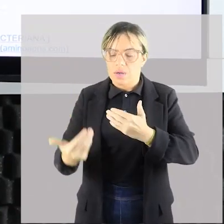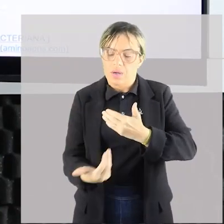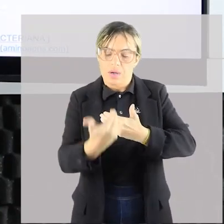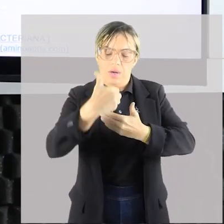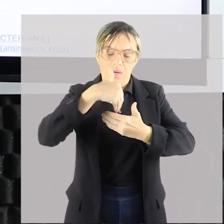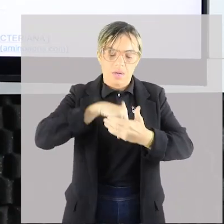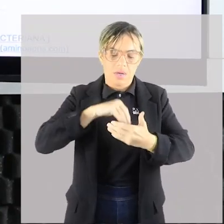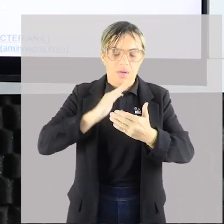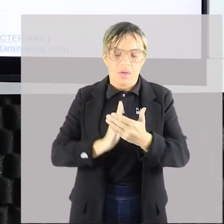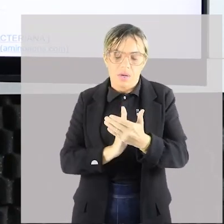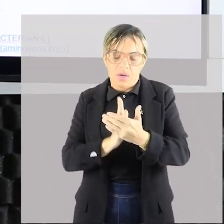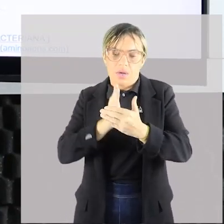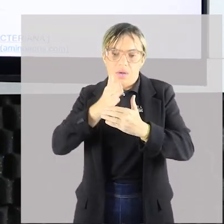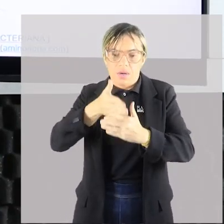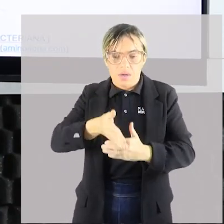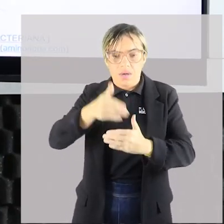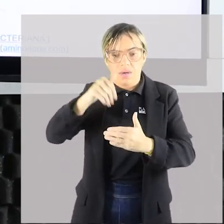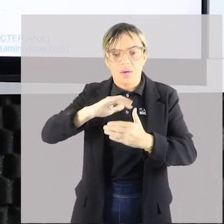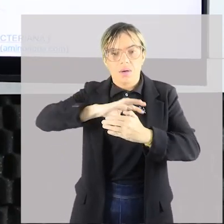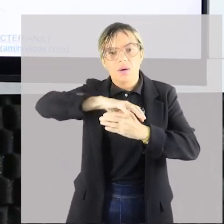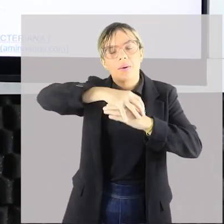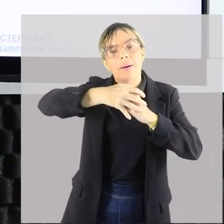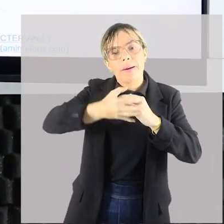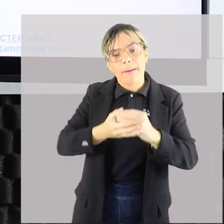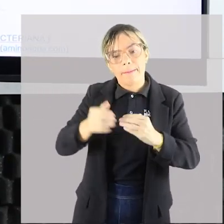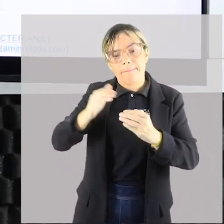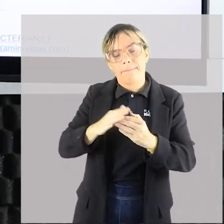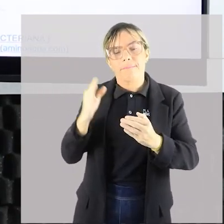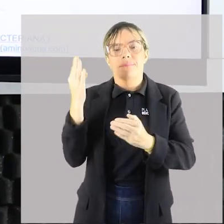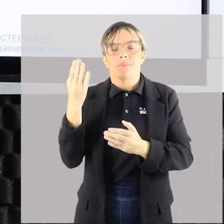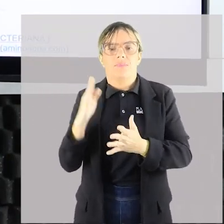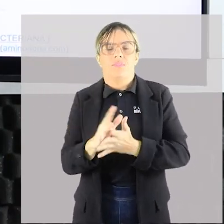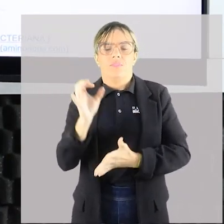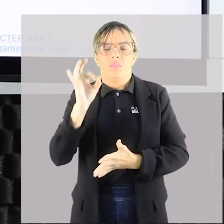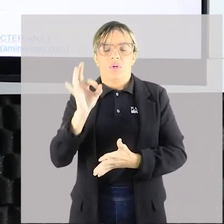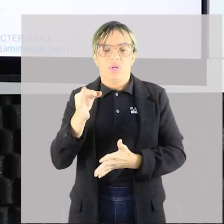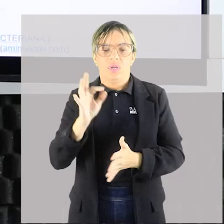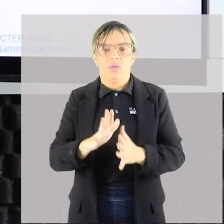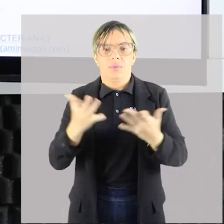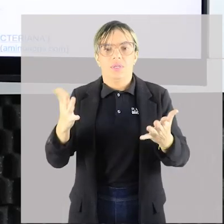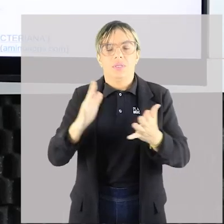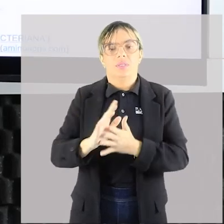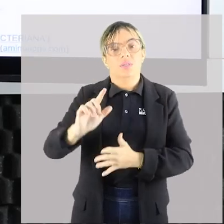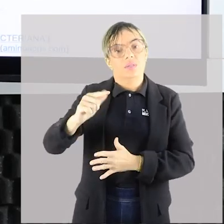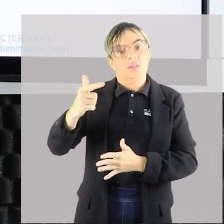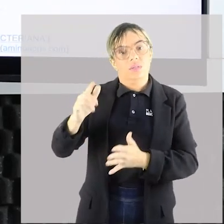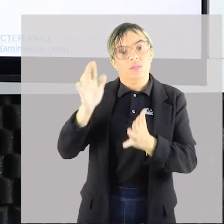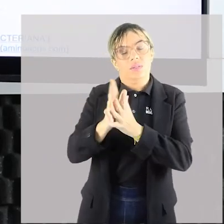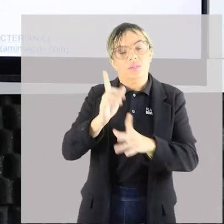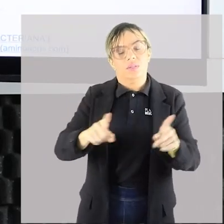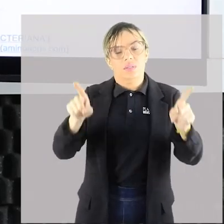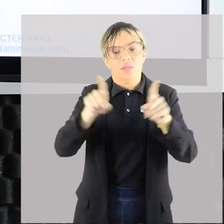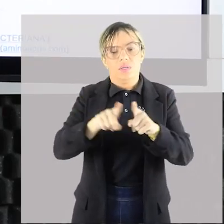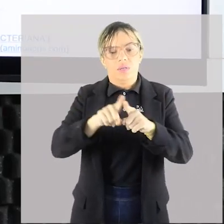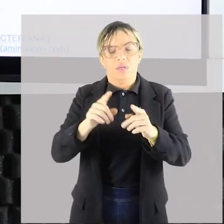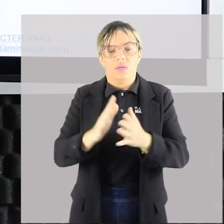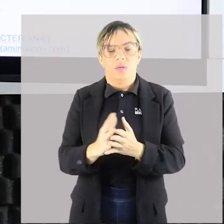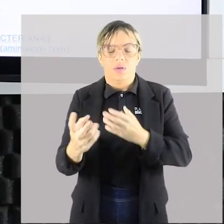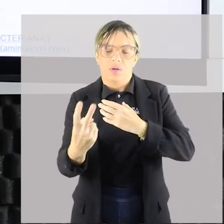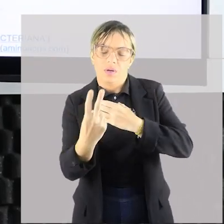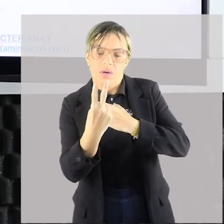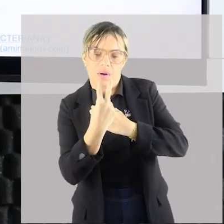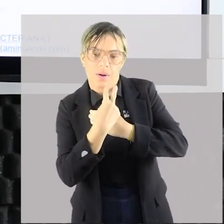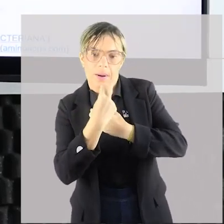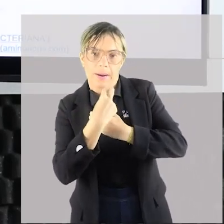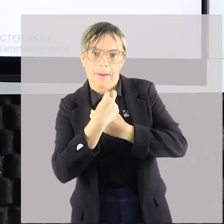entra e quem sai através, né, dessa bactéria, tá certo? Além também, né, de proteger essa